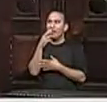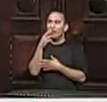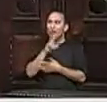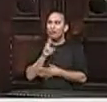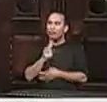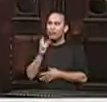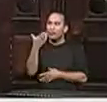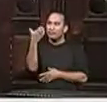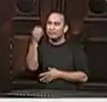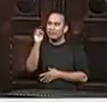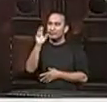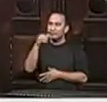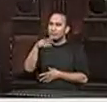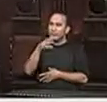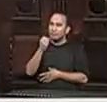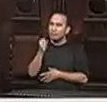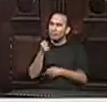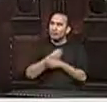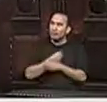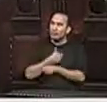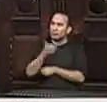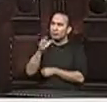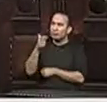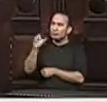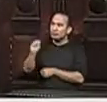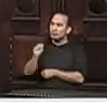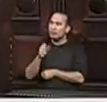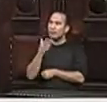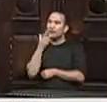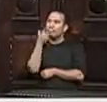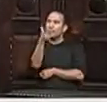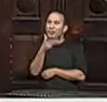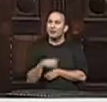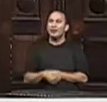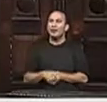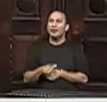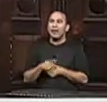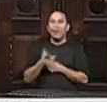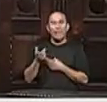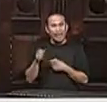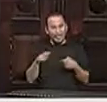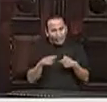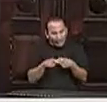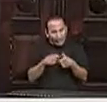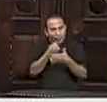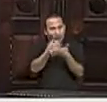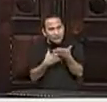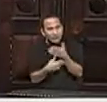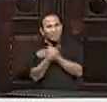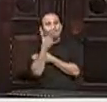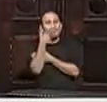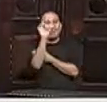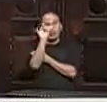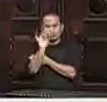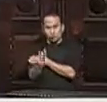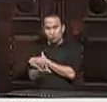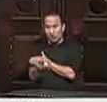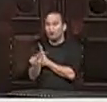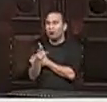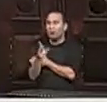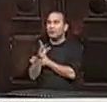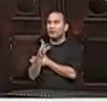10 bilhões para o ano de 2018. Por isso, eu acho que essa peça orçamentária fala por si só dos